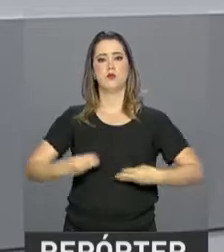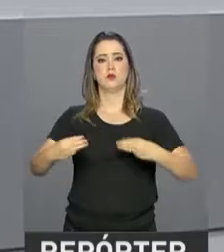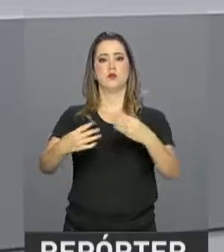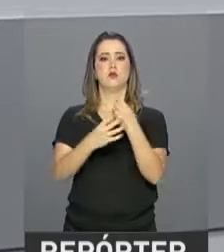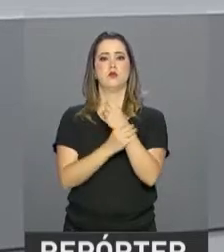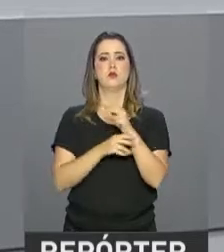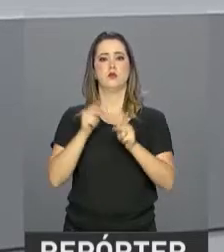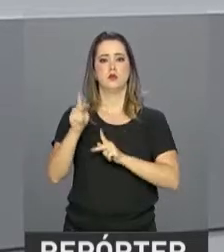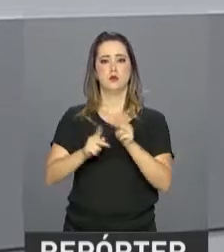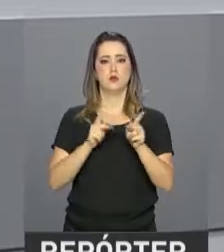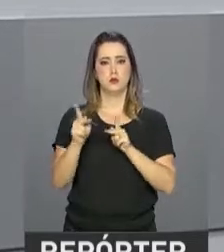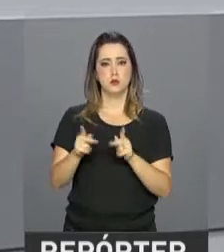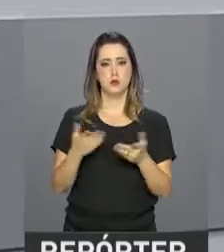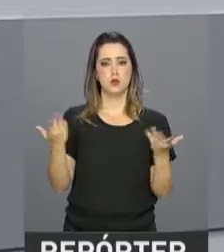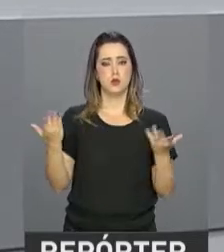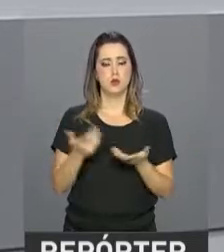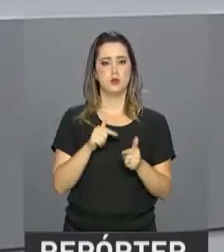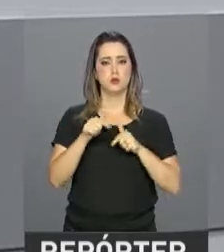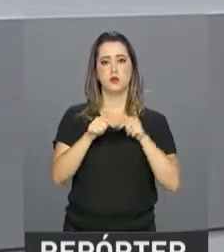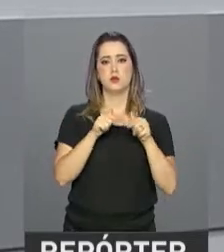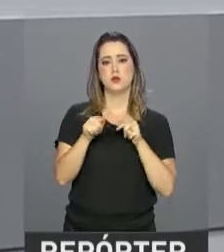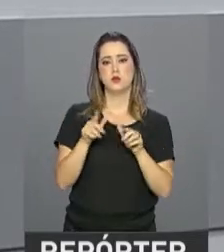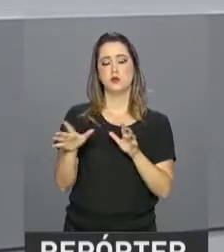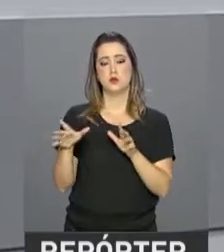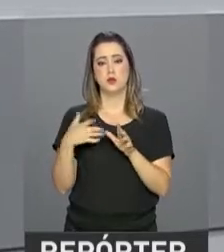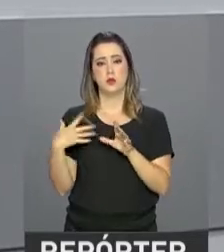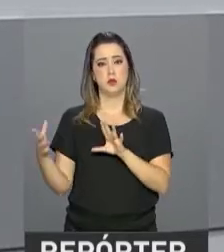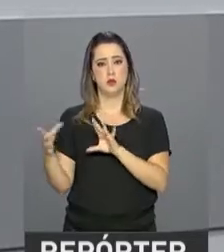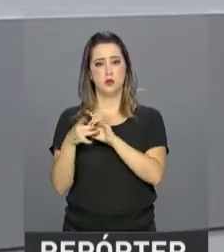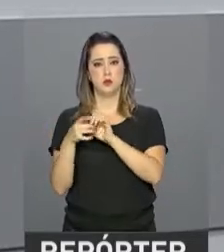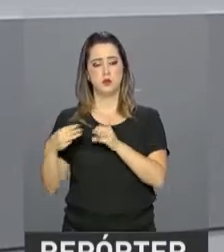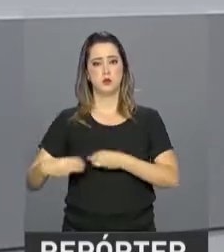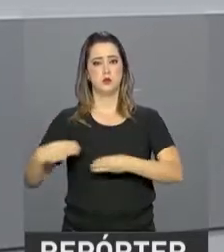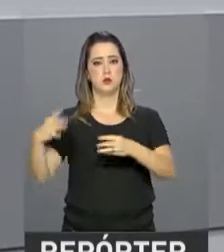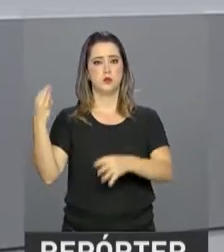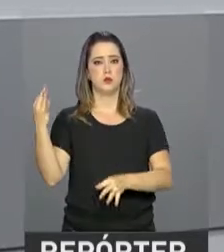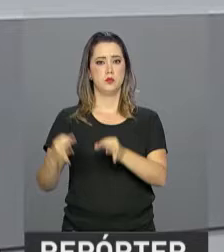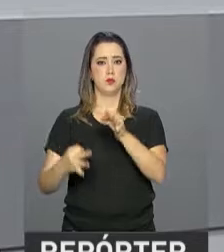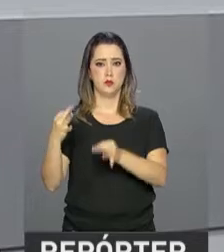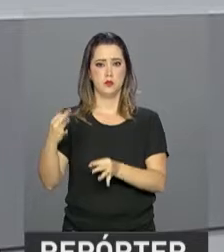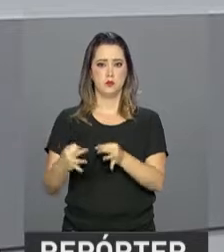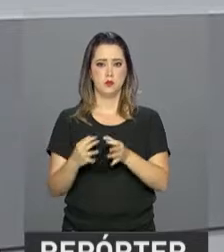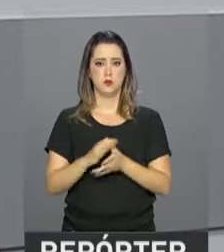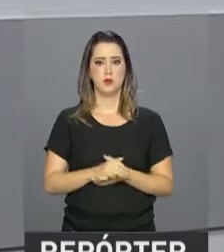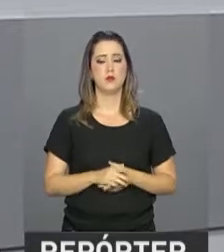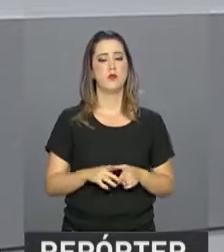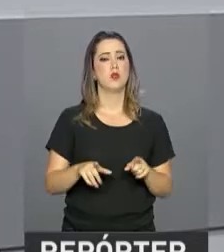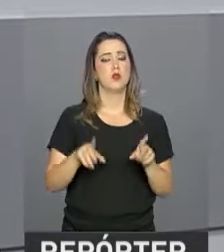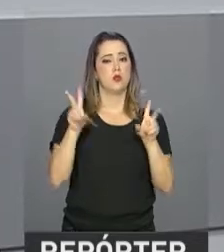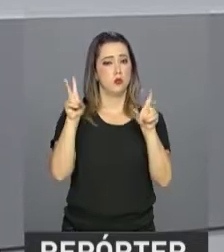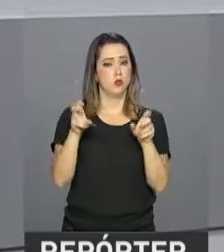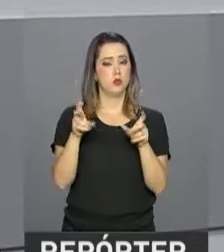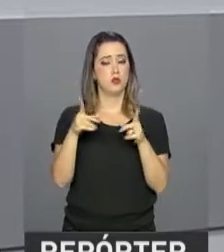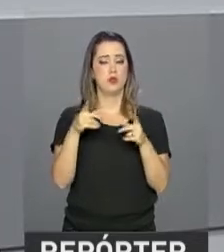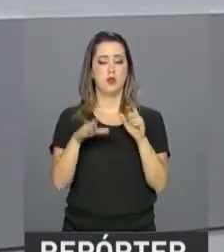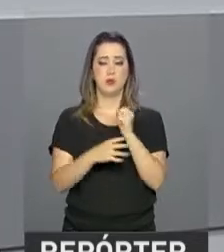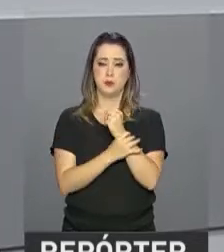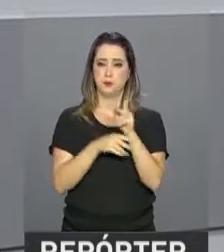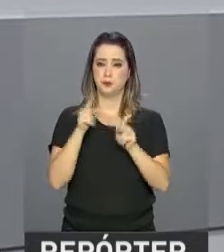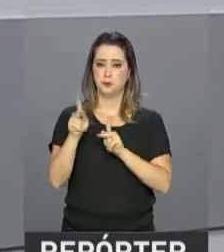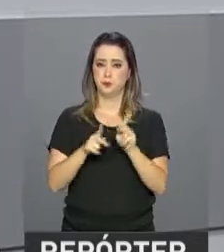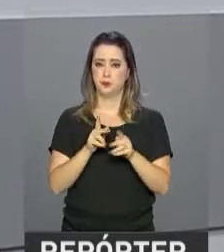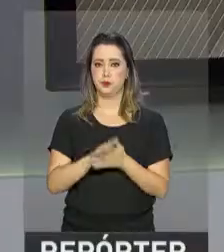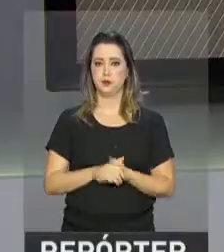cria o ministério da segurança pública para absorver atribuições antes vinculadas ao ministério da justiça e relacionadas ao